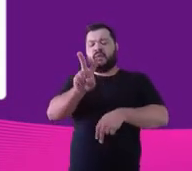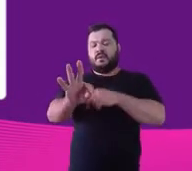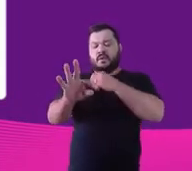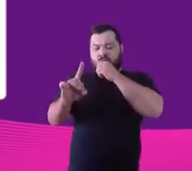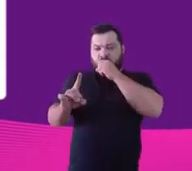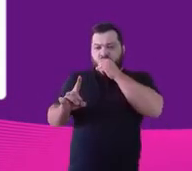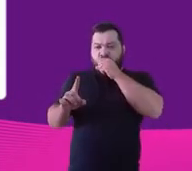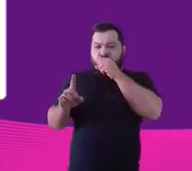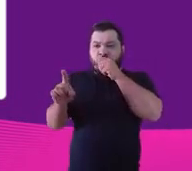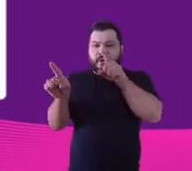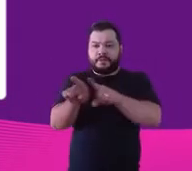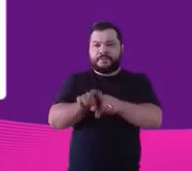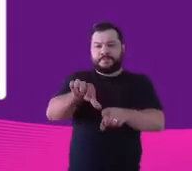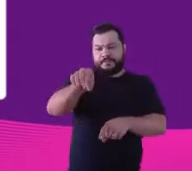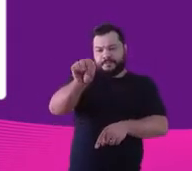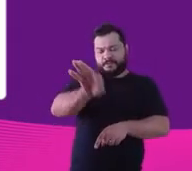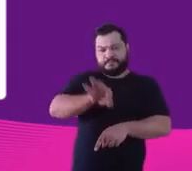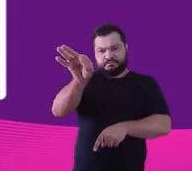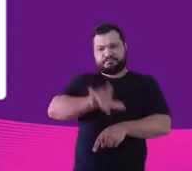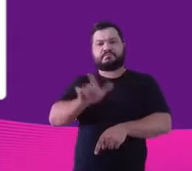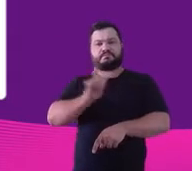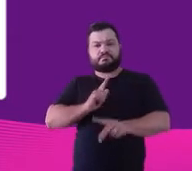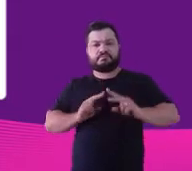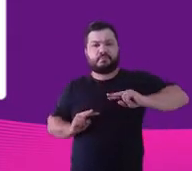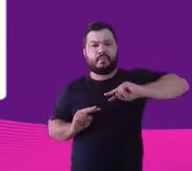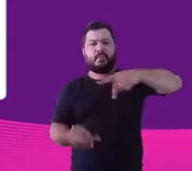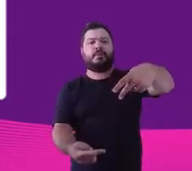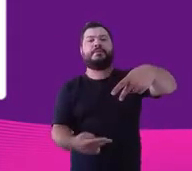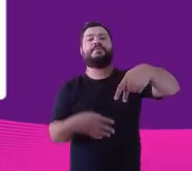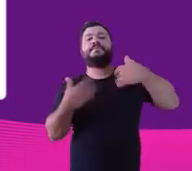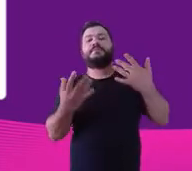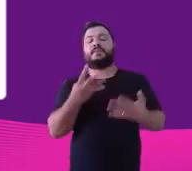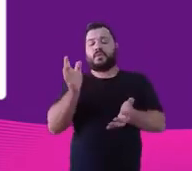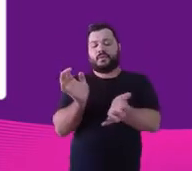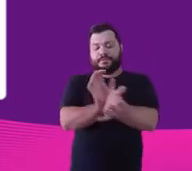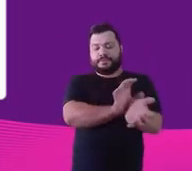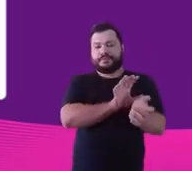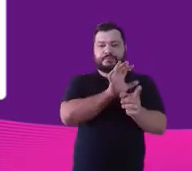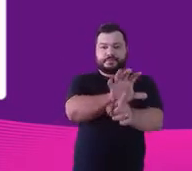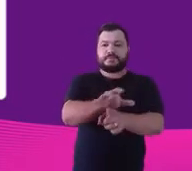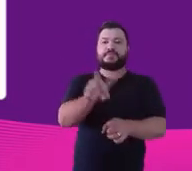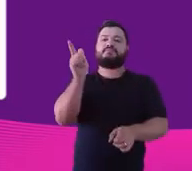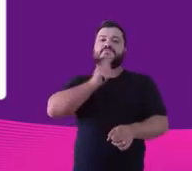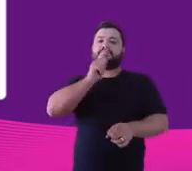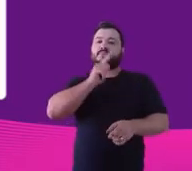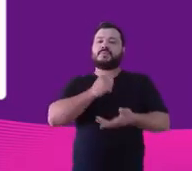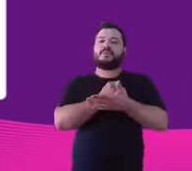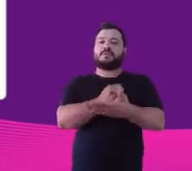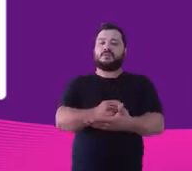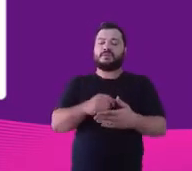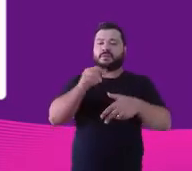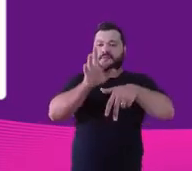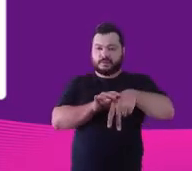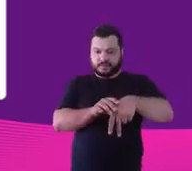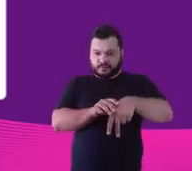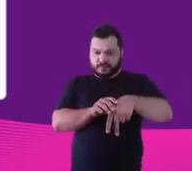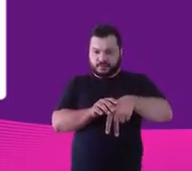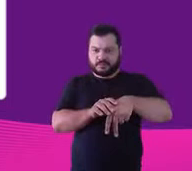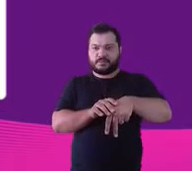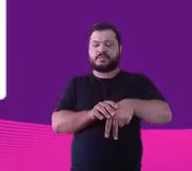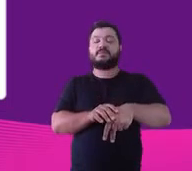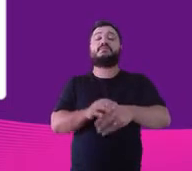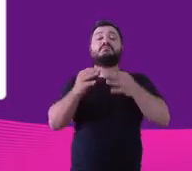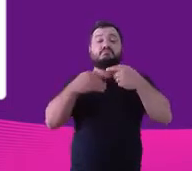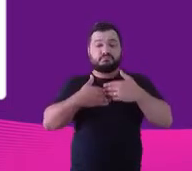VT de noventa porcento chegaram vai estar consigo sedução conseguiram levar o paciente é de